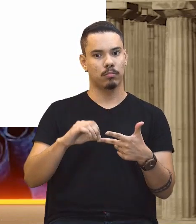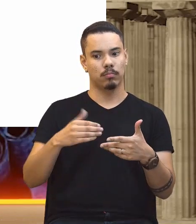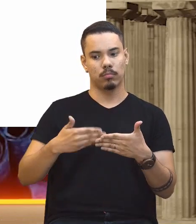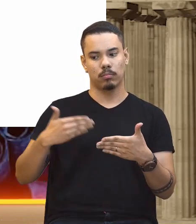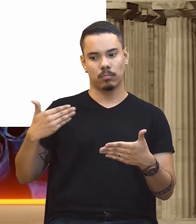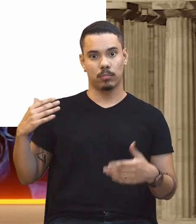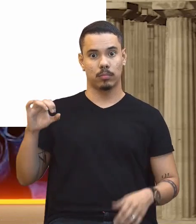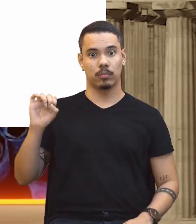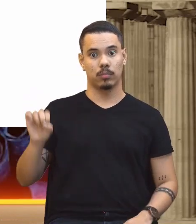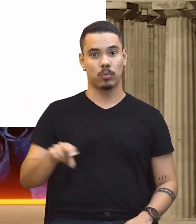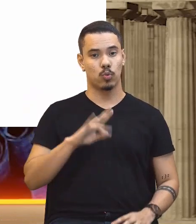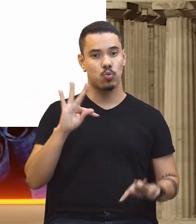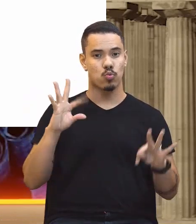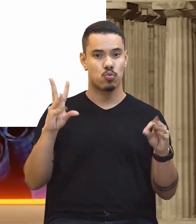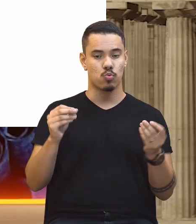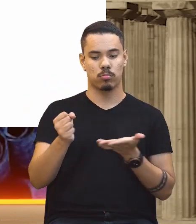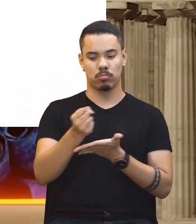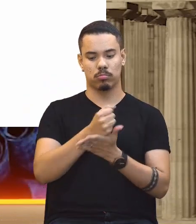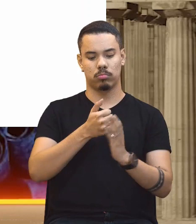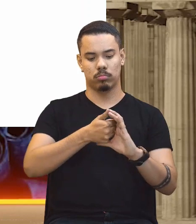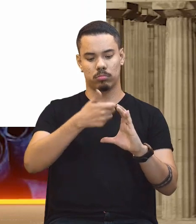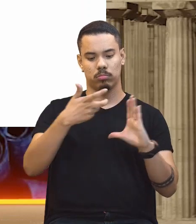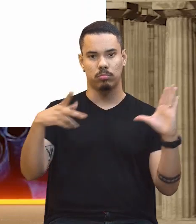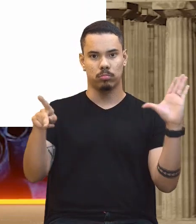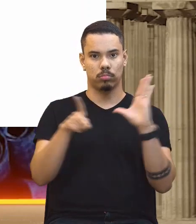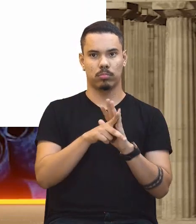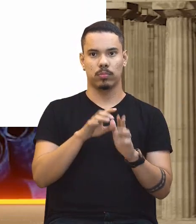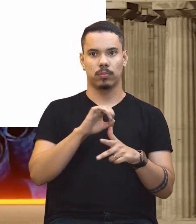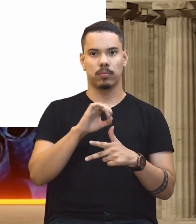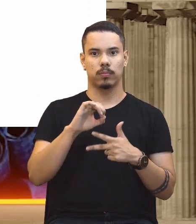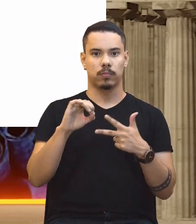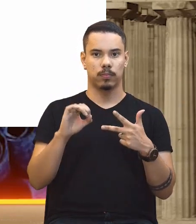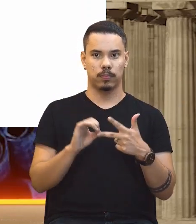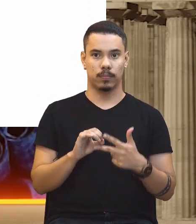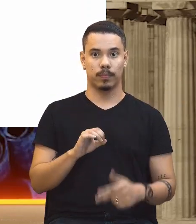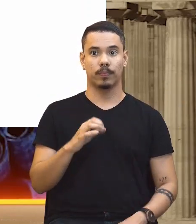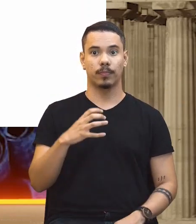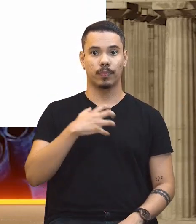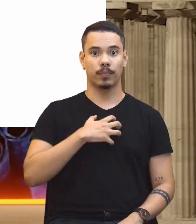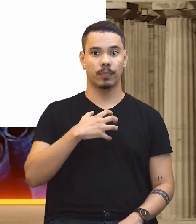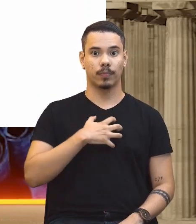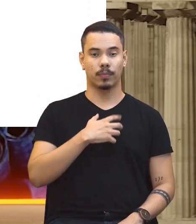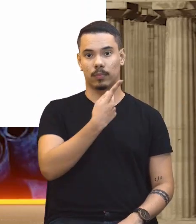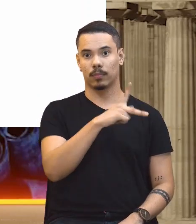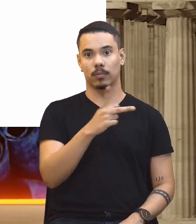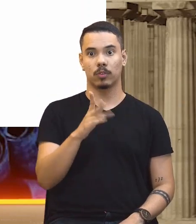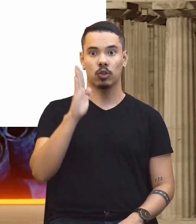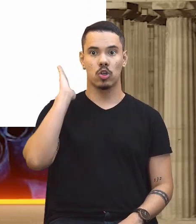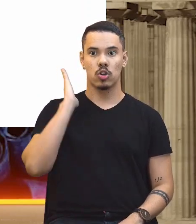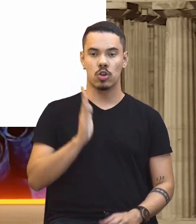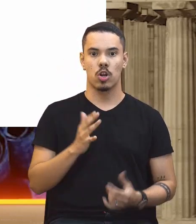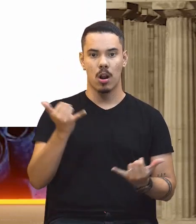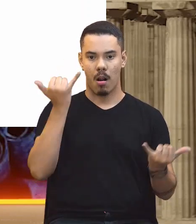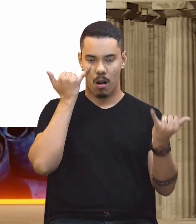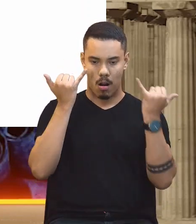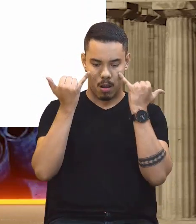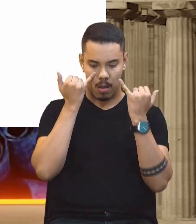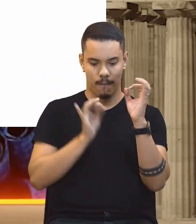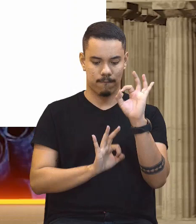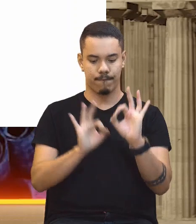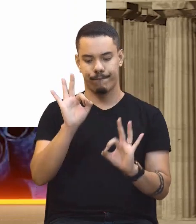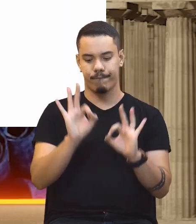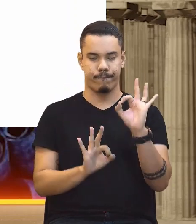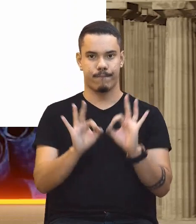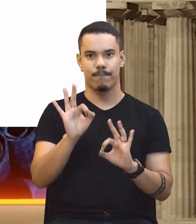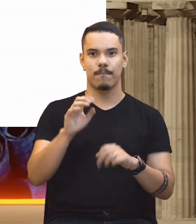tenha todas aquelas características do Enem como uma forma de vocês já irem se preparando para